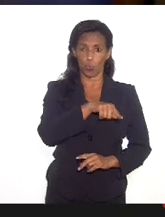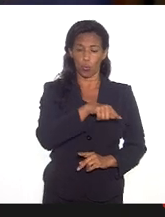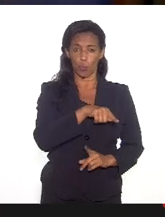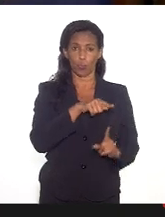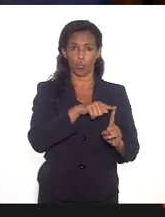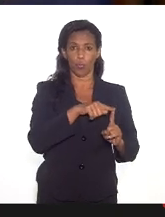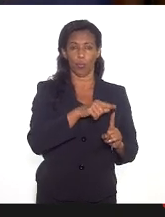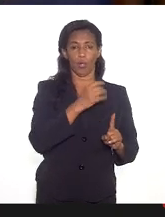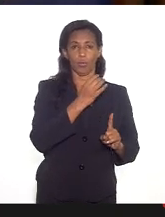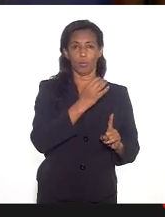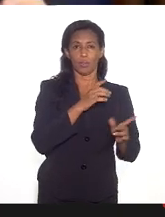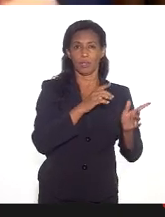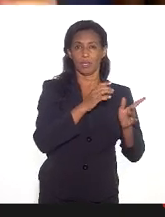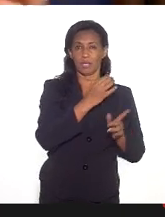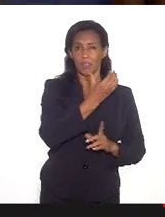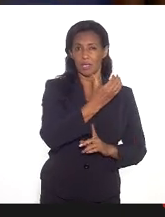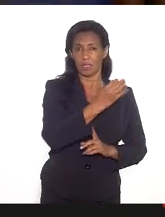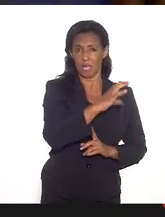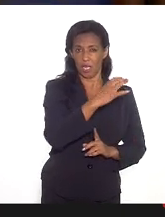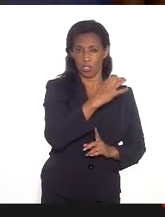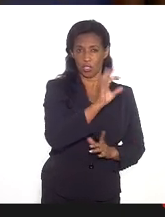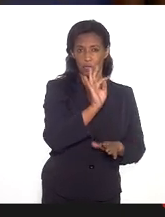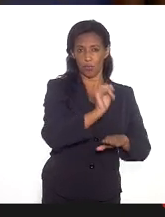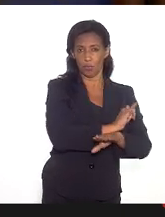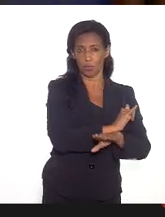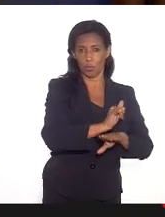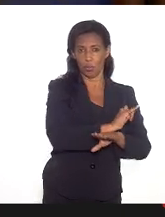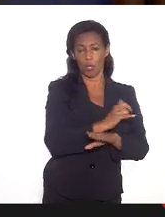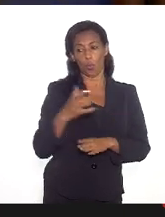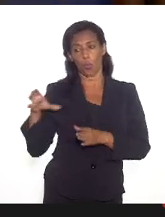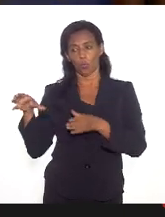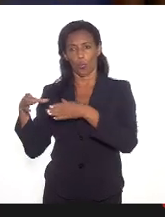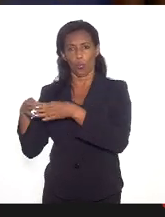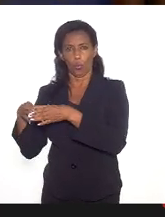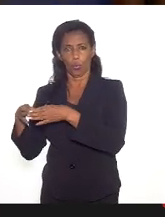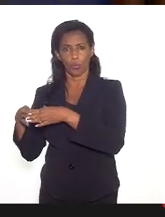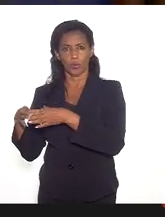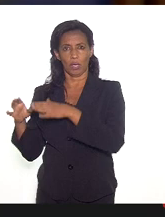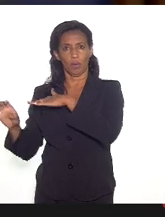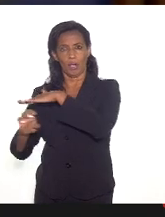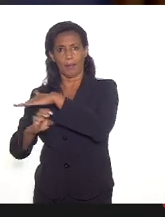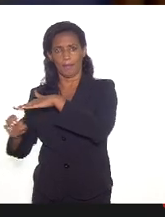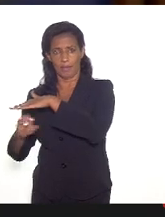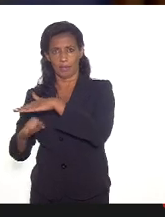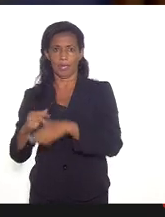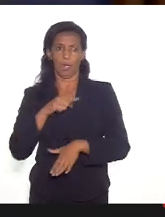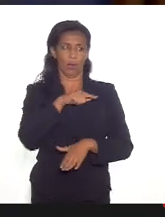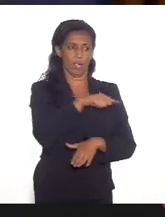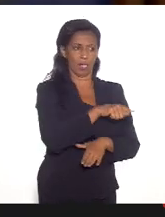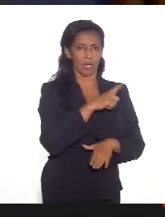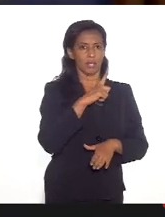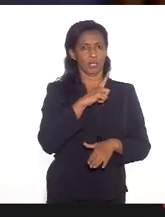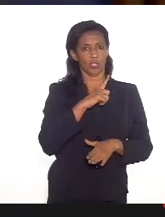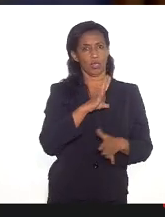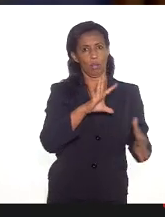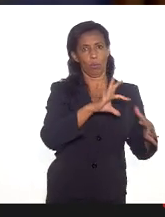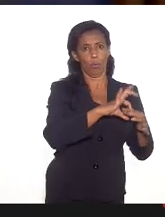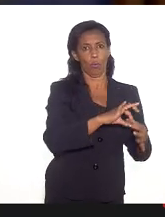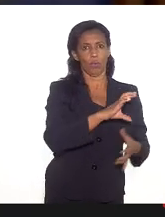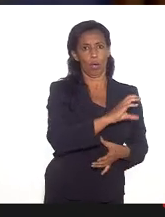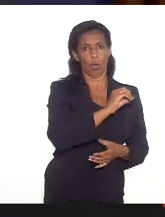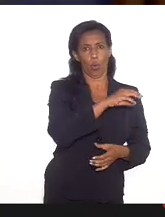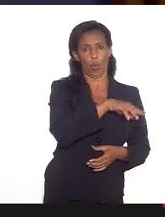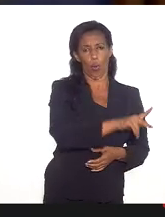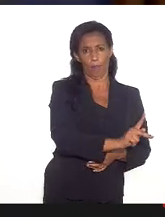conselho científico e estratégico e o outro é o conselho empresarial. No científico estratégico, já temos a adesão da COP.